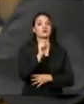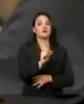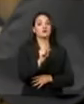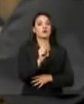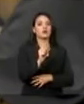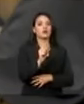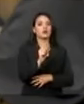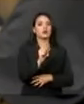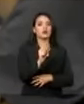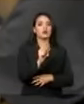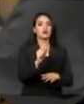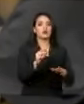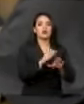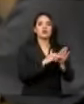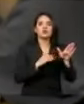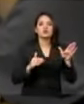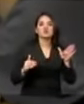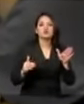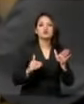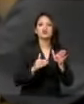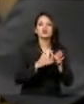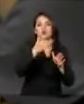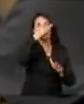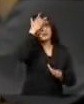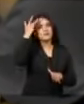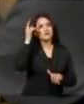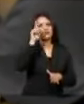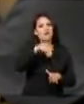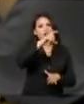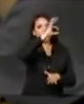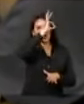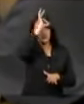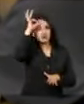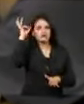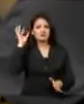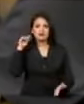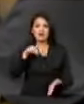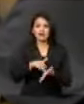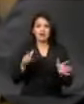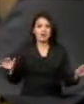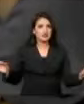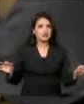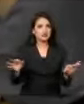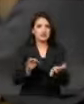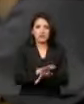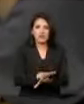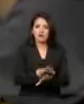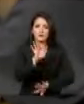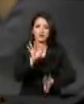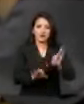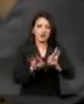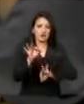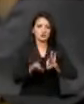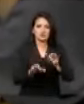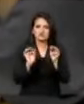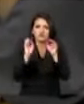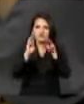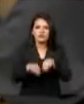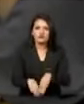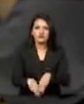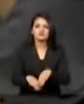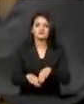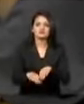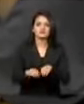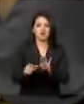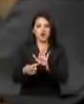o arguido se presume inocente até o trânsito em julgado da sentença de condenação. Em artigo